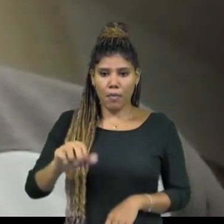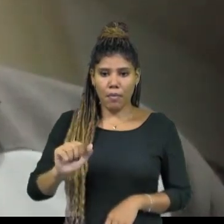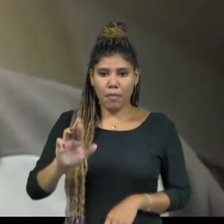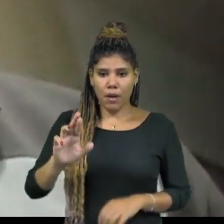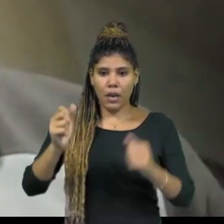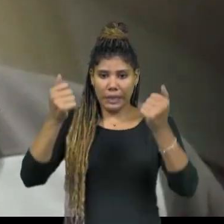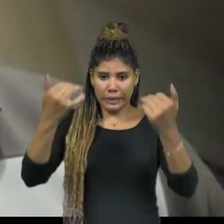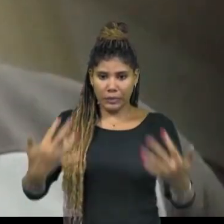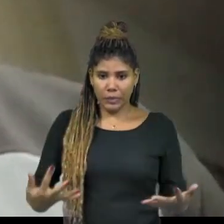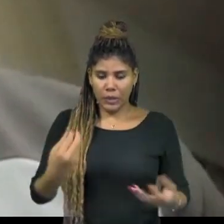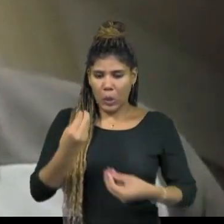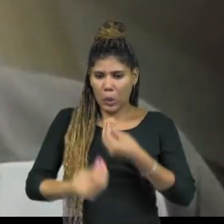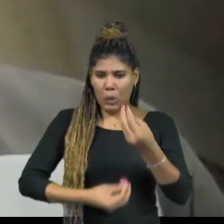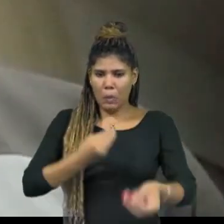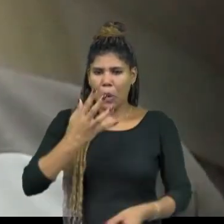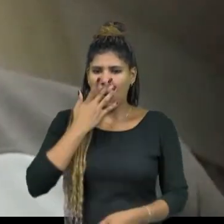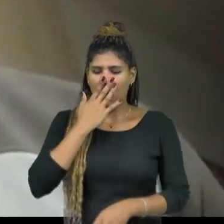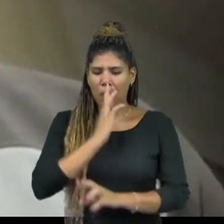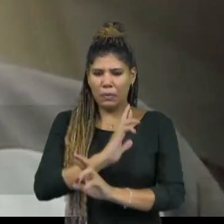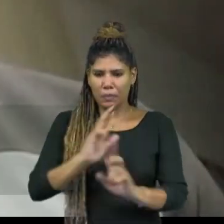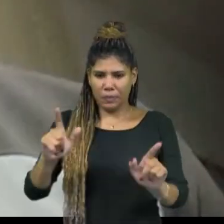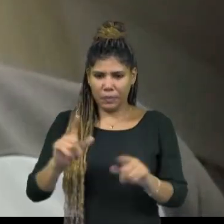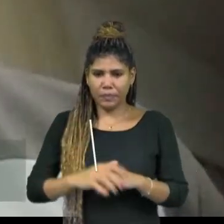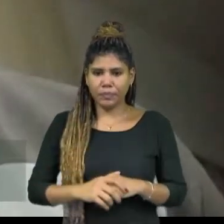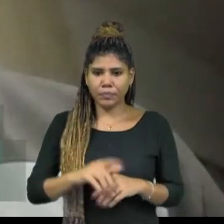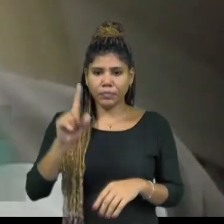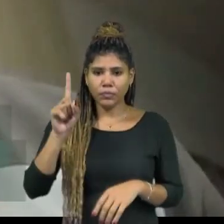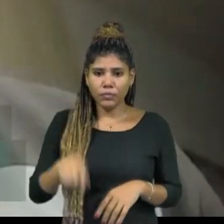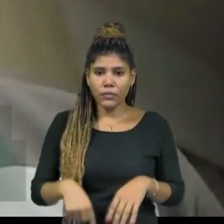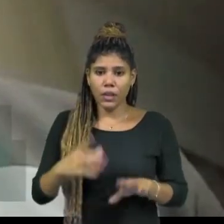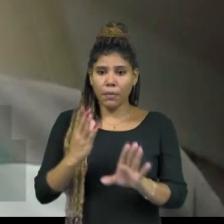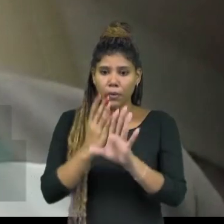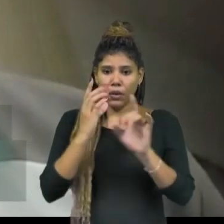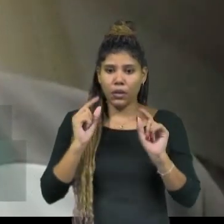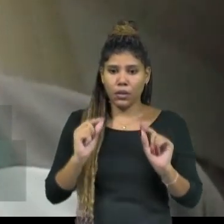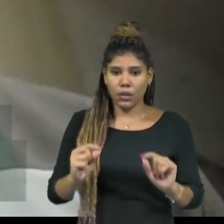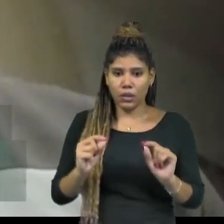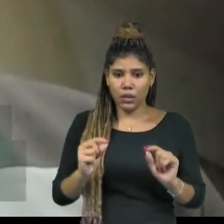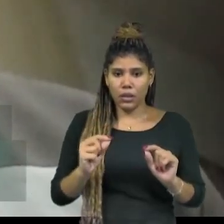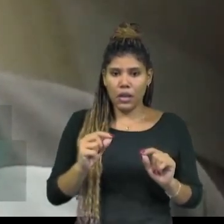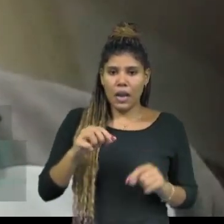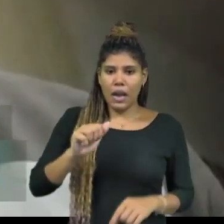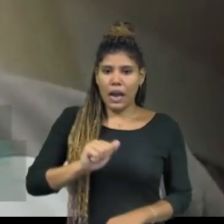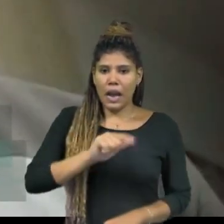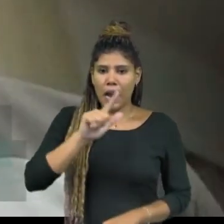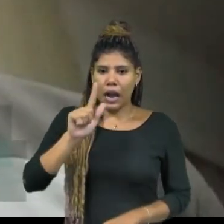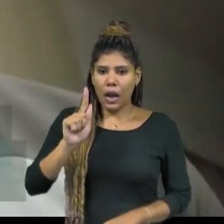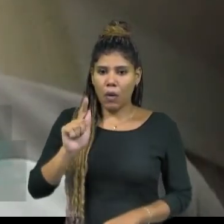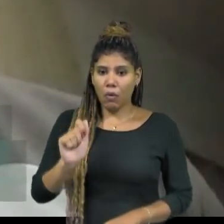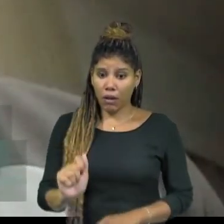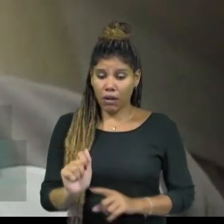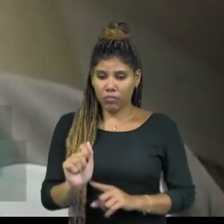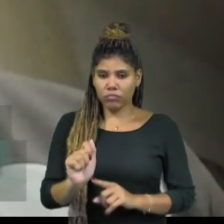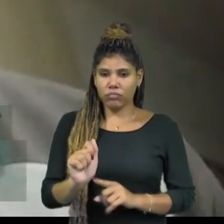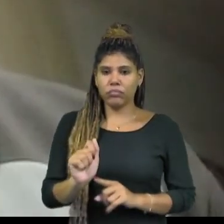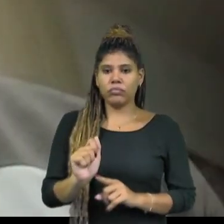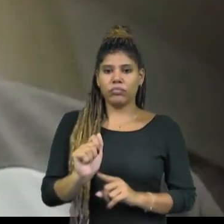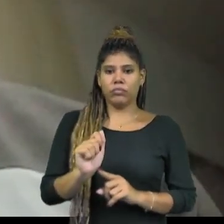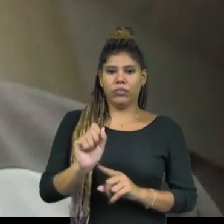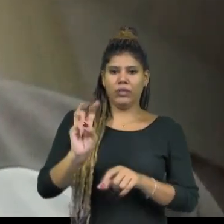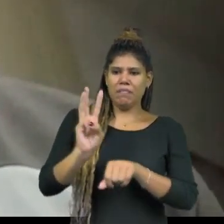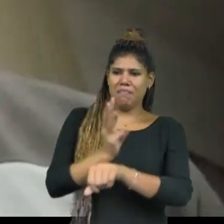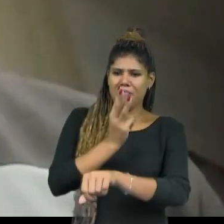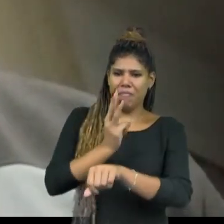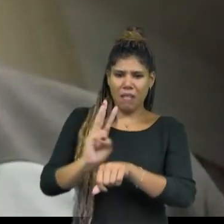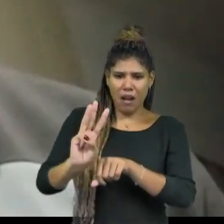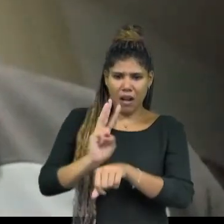fenômeno. Uma formação decorrente do acúmulo de microalgas, algas bem pequenas de coloração marrom, que a gente conhece